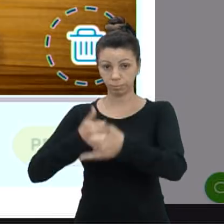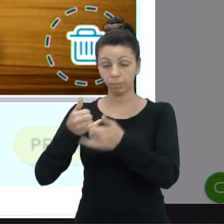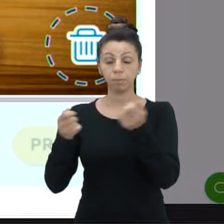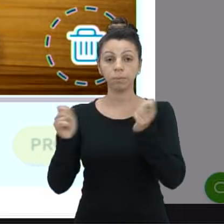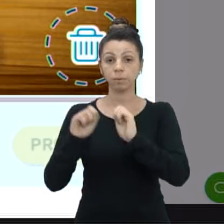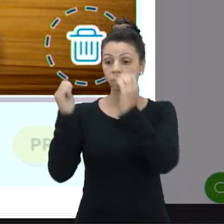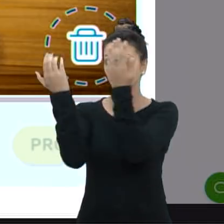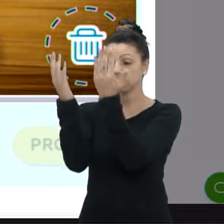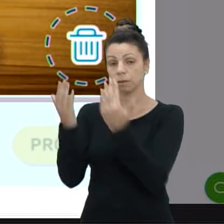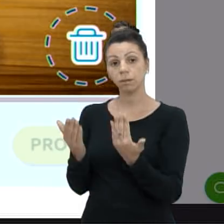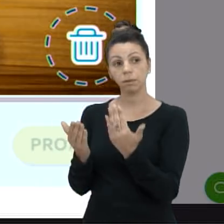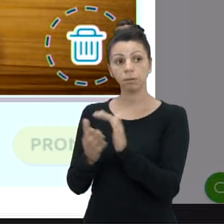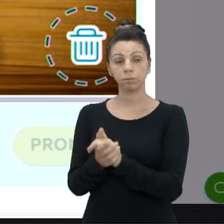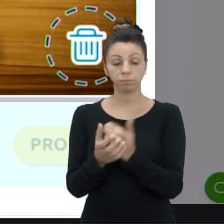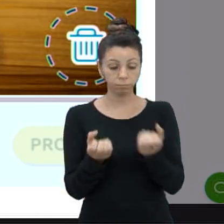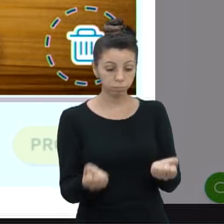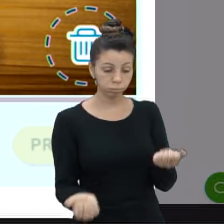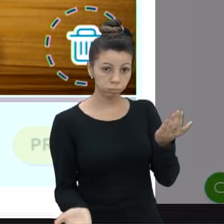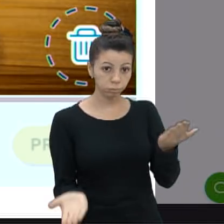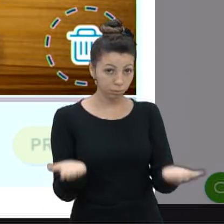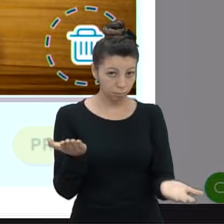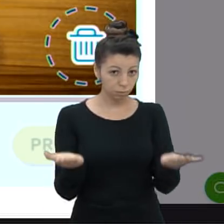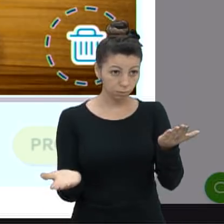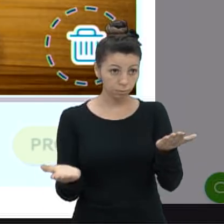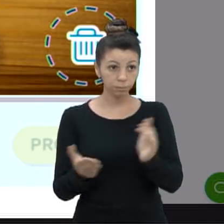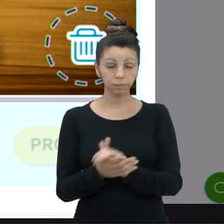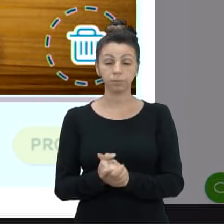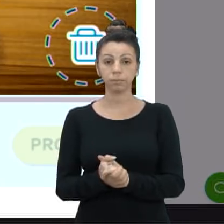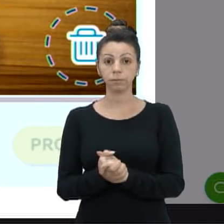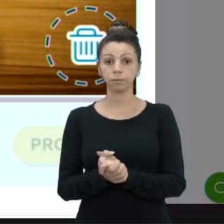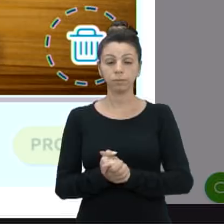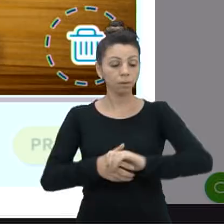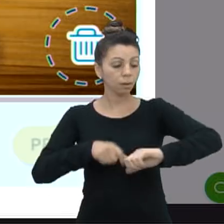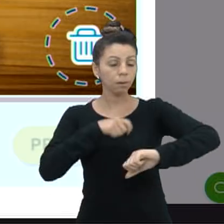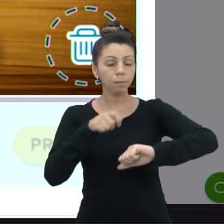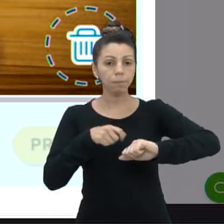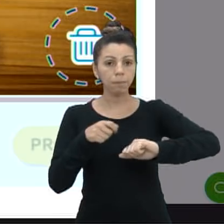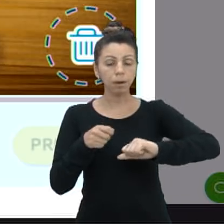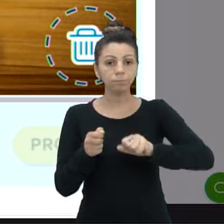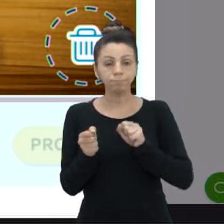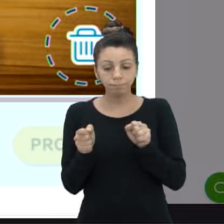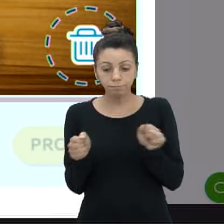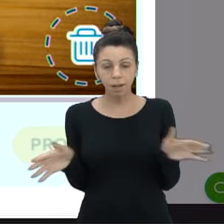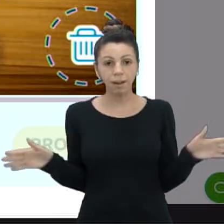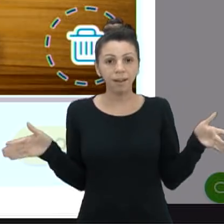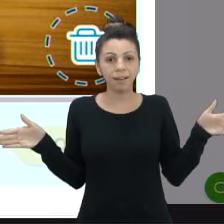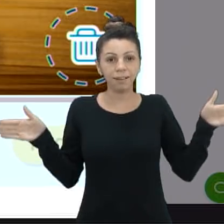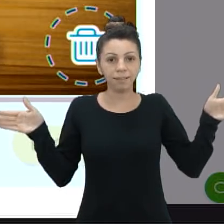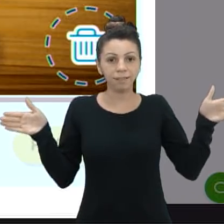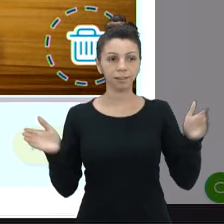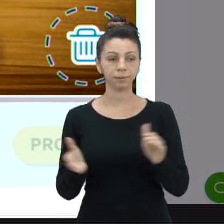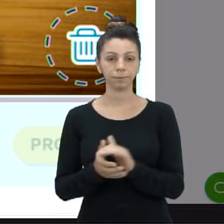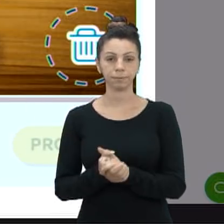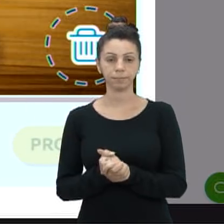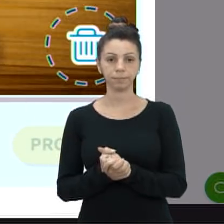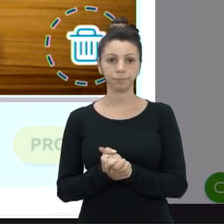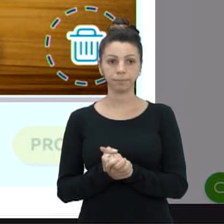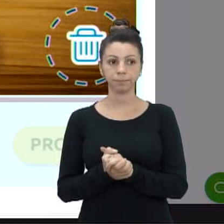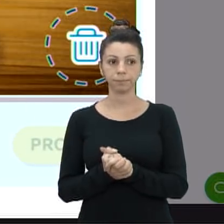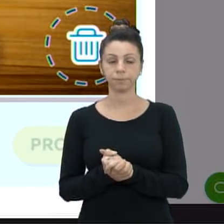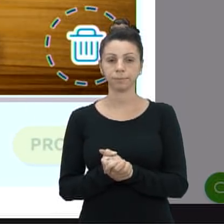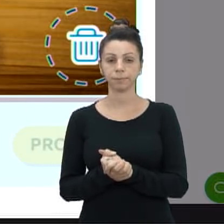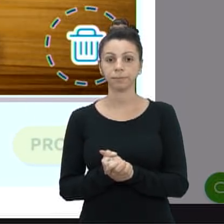analisar os pesos que ali estão. Então, a poção para crescer asas usa 4/5 de magma quente